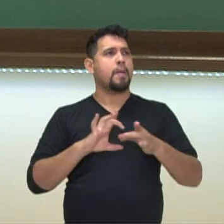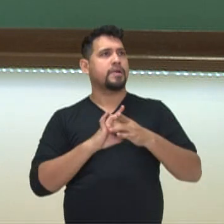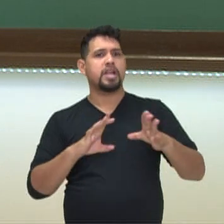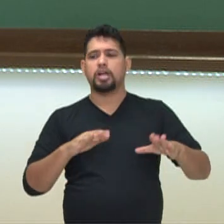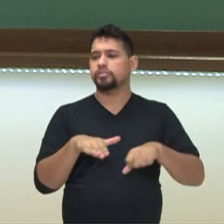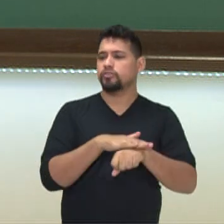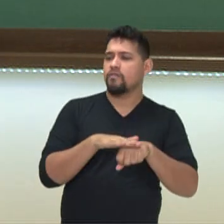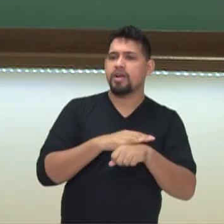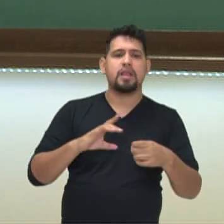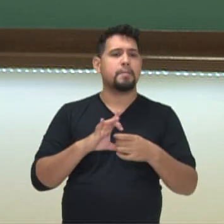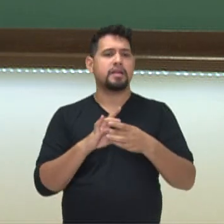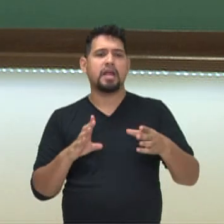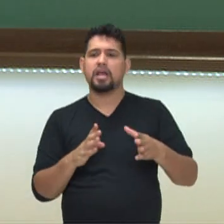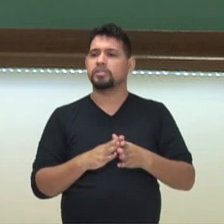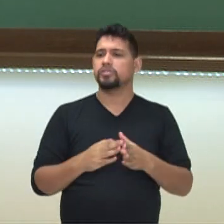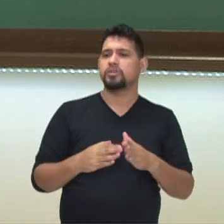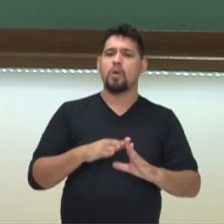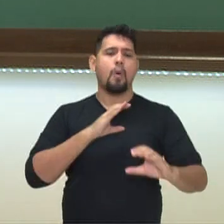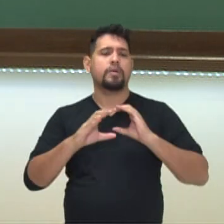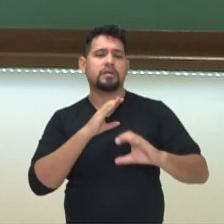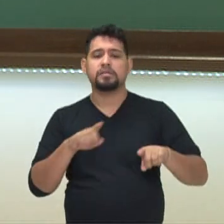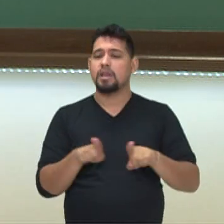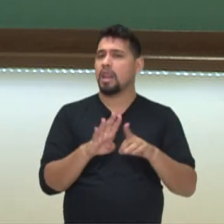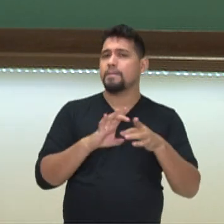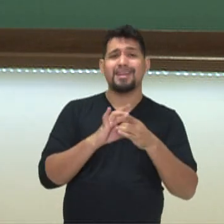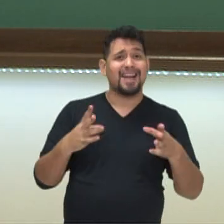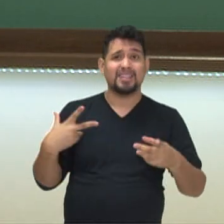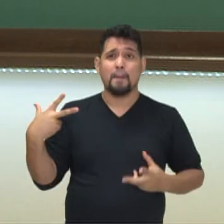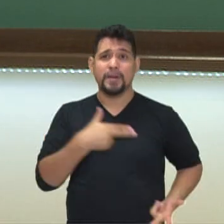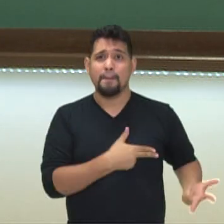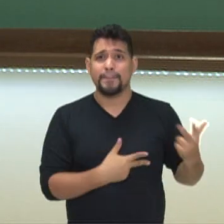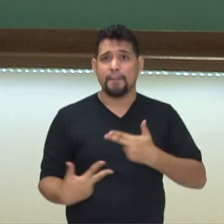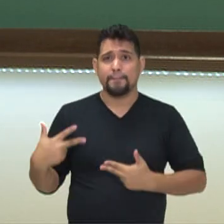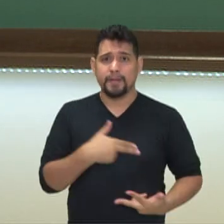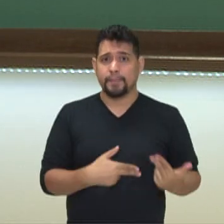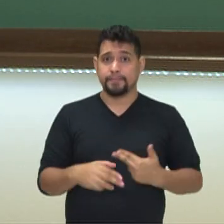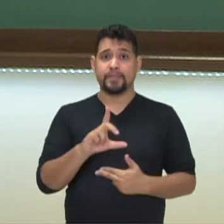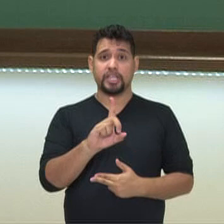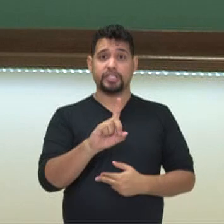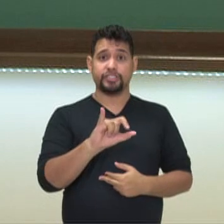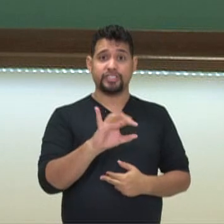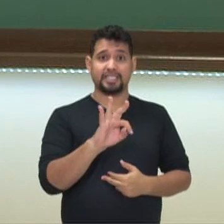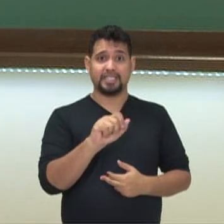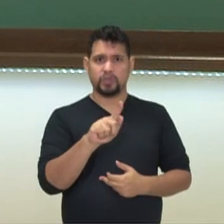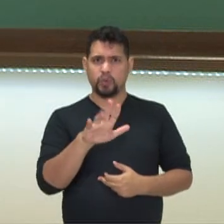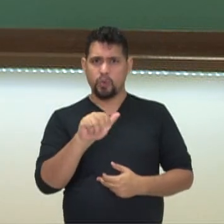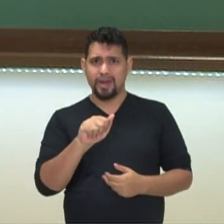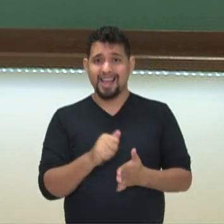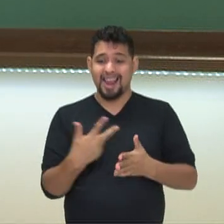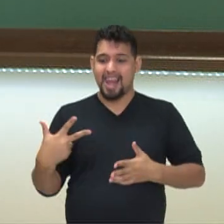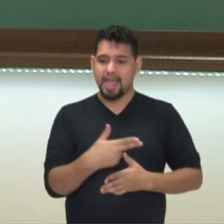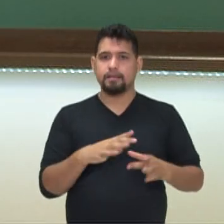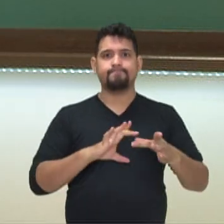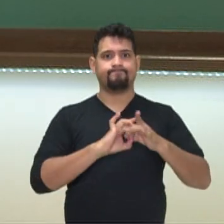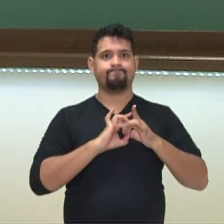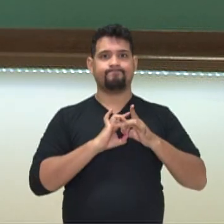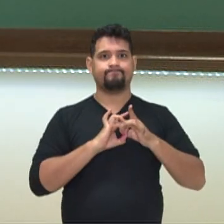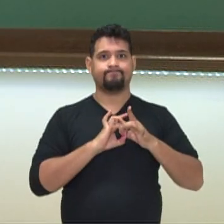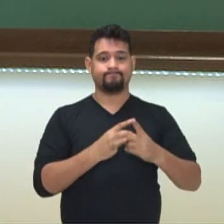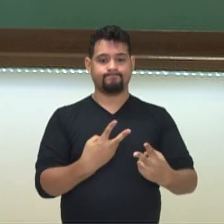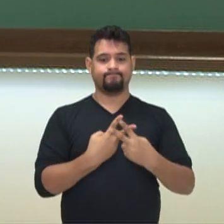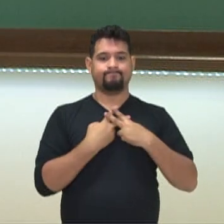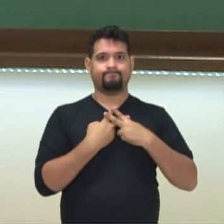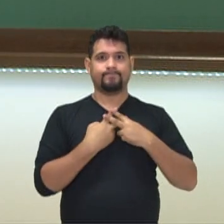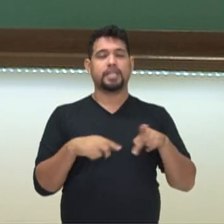comunicação, fala, liberdade na educação, enfim. A primeira coisa que uma ditadura faz é acabar com as liberdades, entre elas a